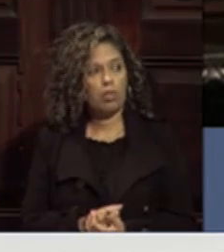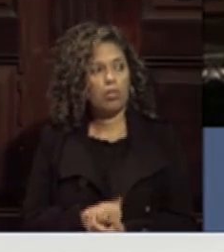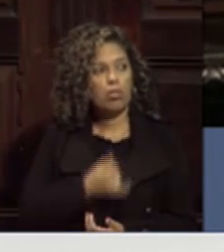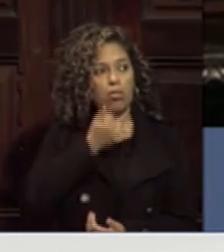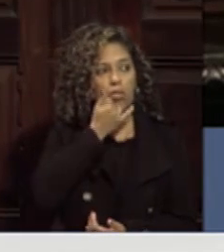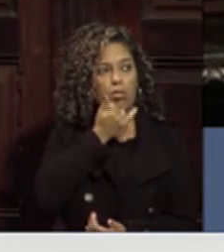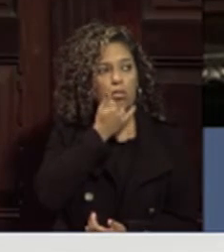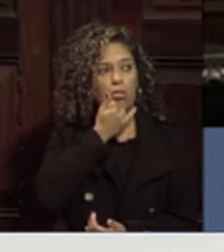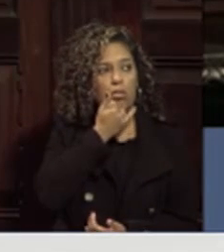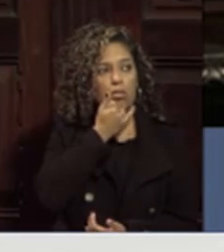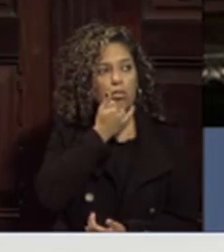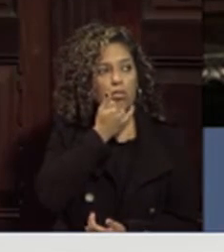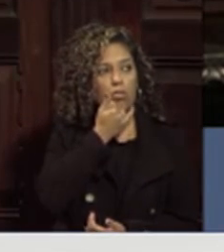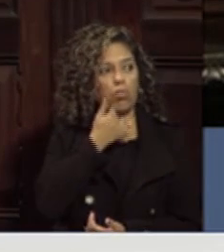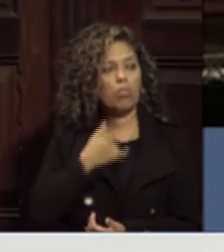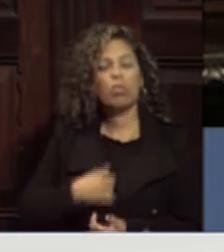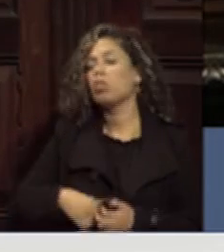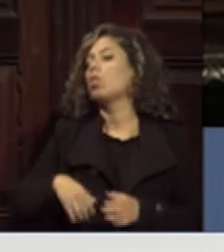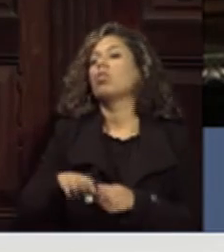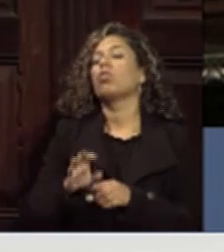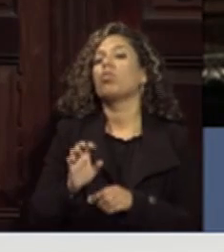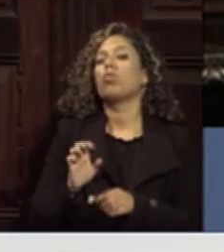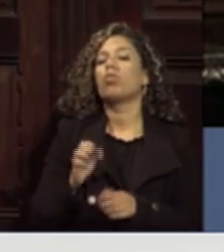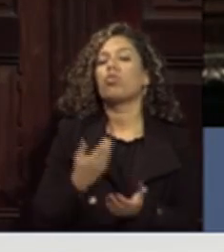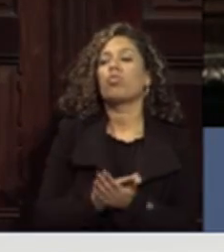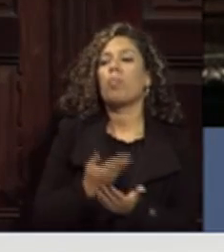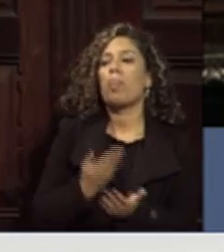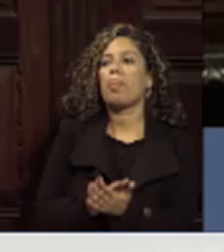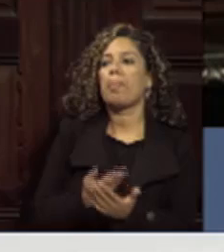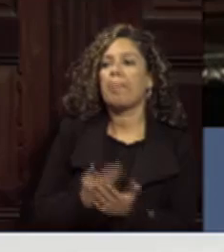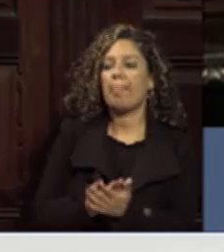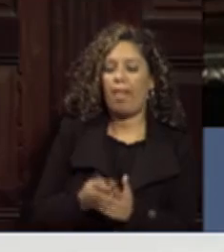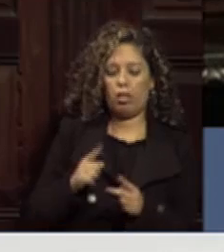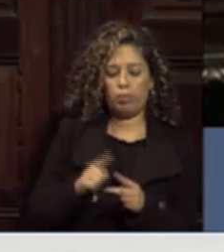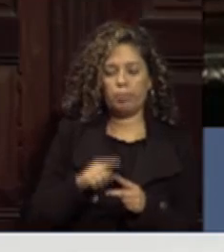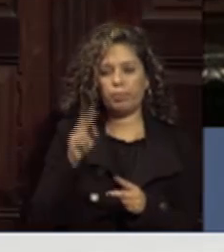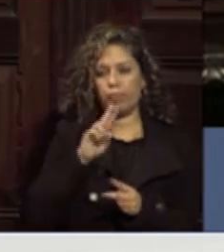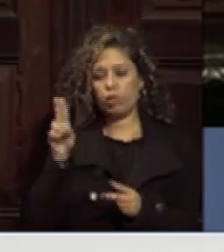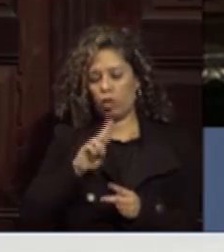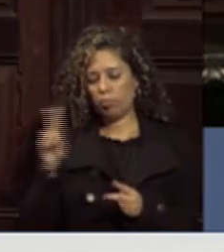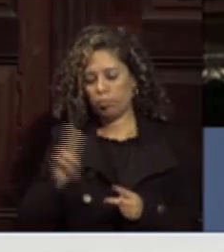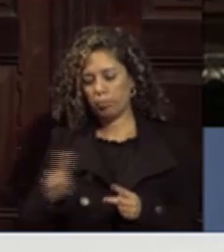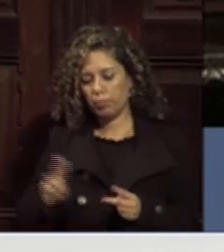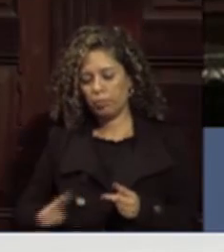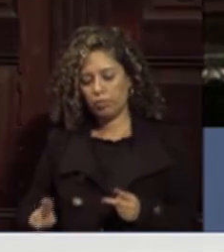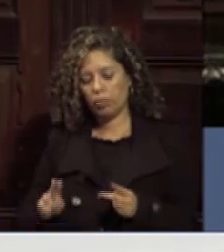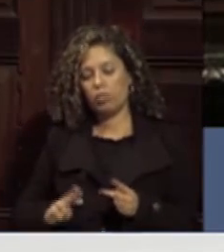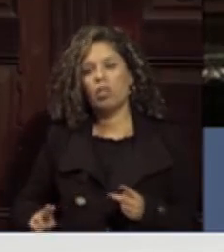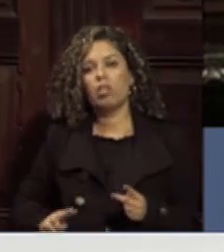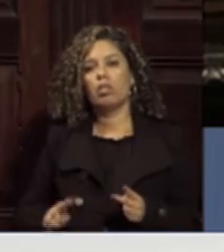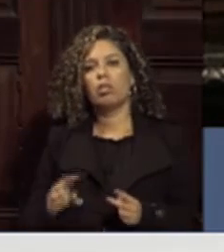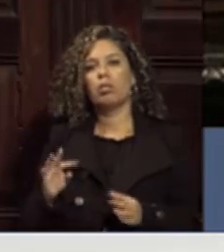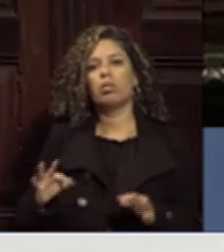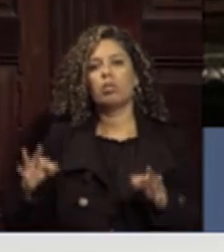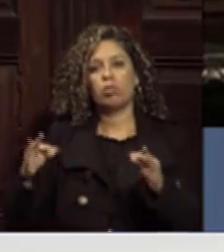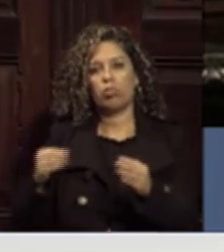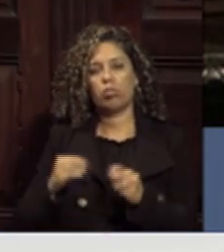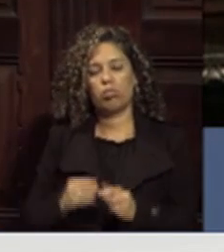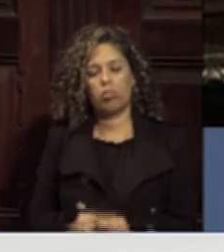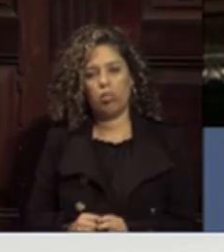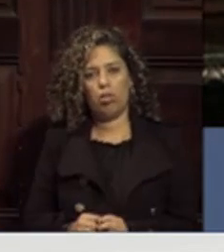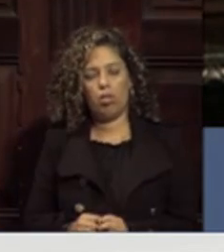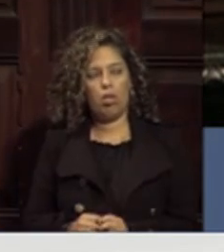Estadual Agropecuária de Itaperuna, o Colégio José Francisco Lippe, em Teresópolis, que já marcamos a nossa próxima